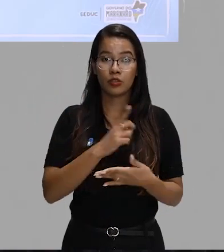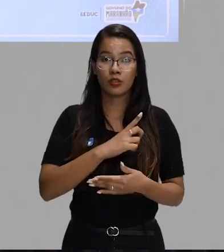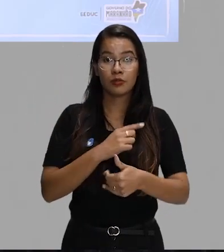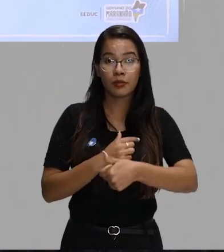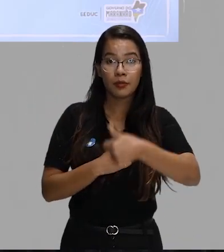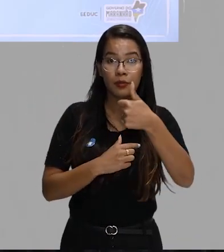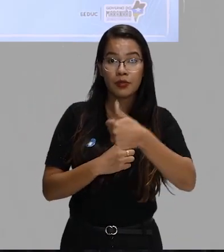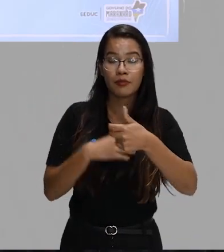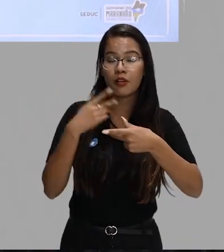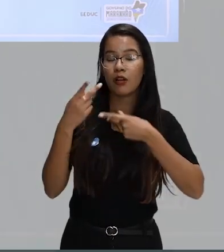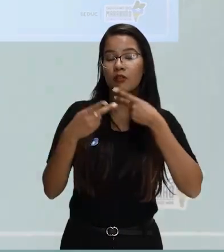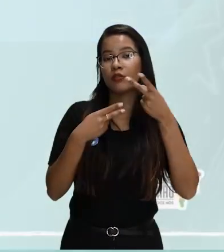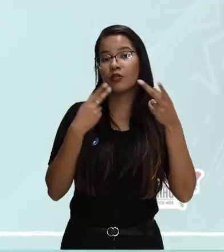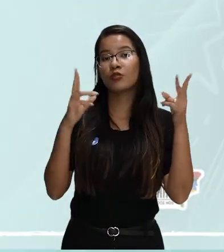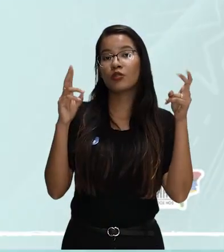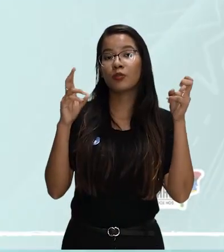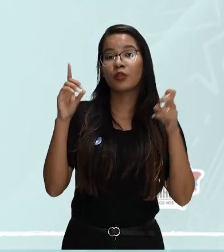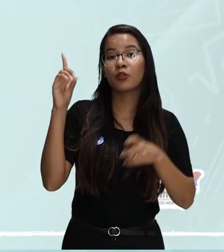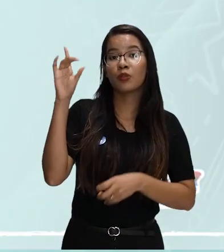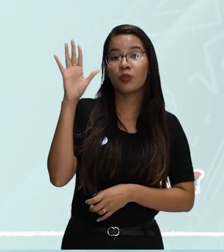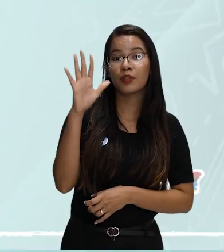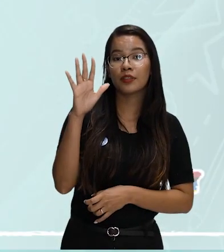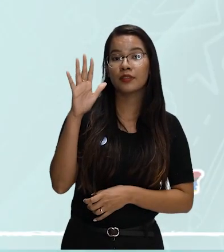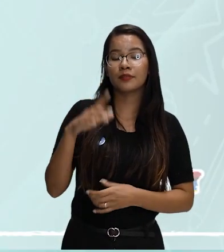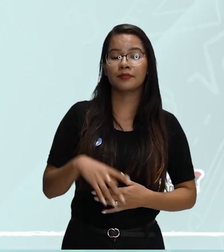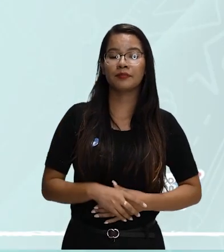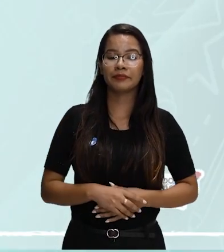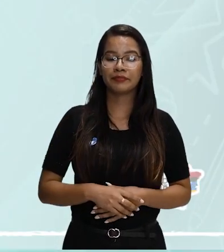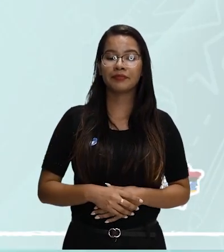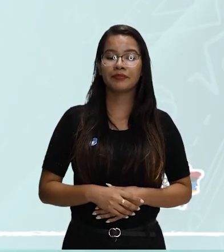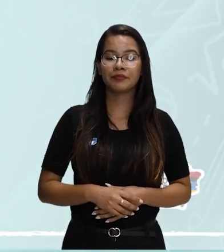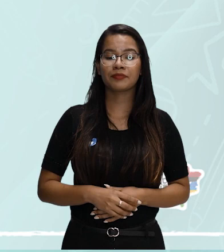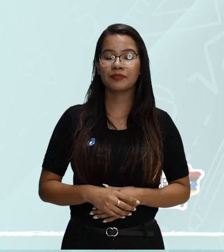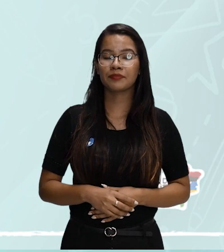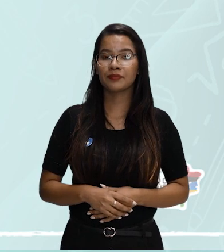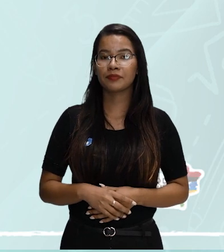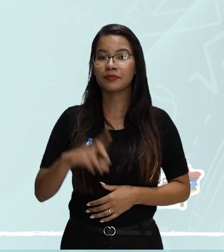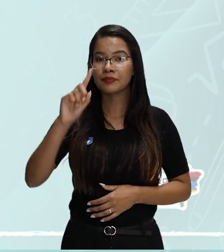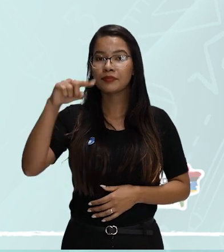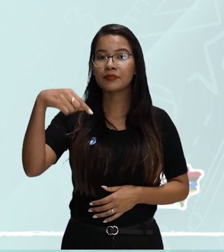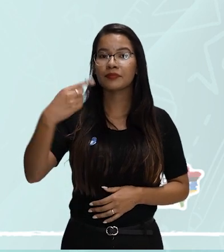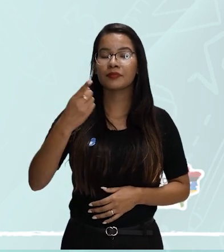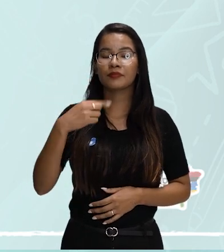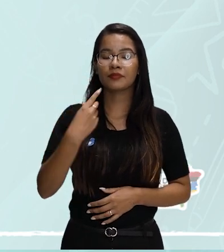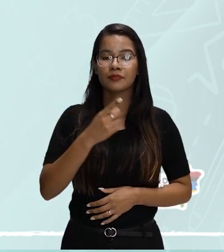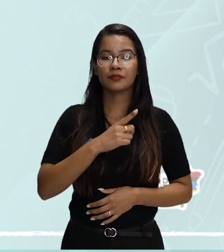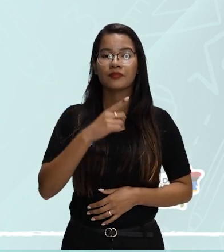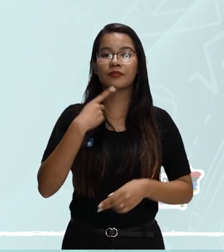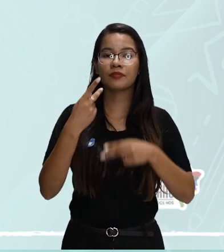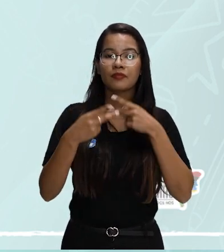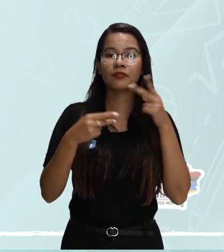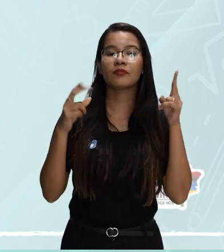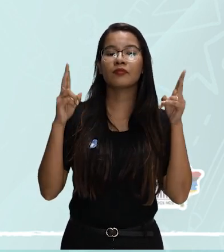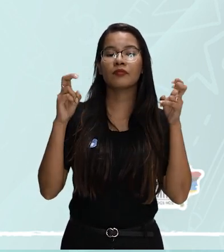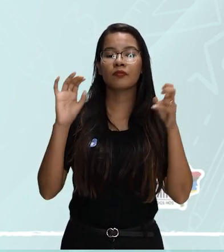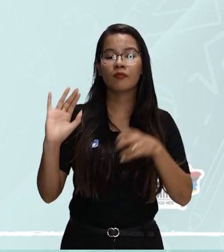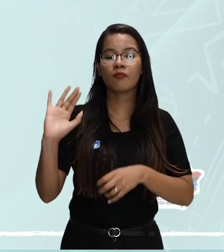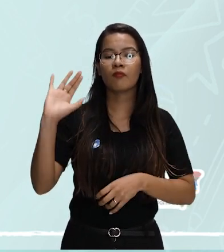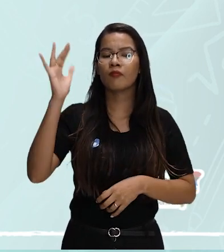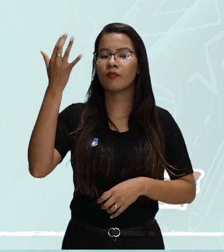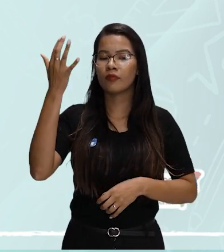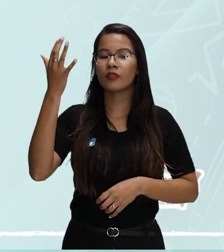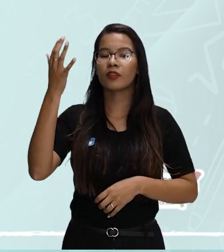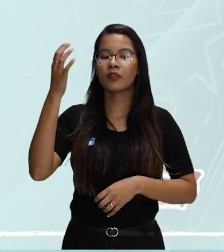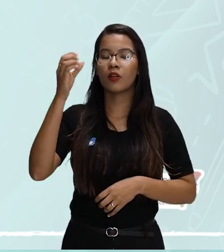primeiramente, falar um pouquinho, sobre luz, no capítulo introdutório. Depois nós iremos falar sobre alguns fenômenos da óptica